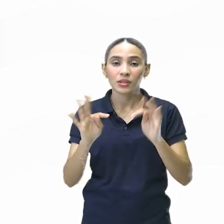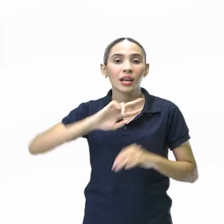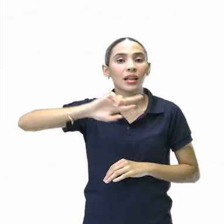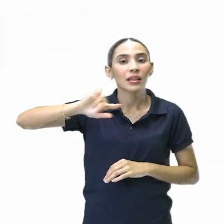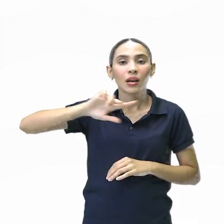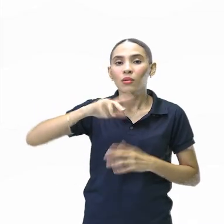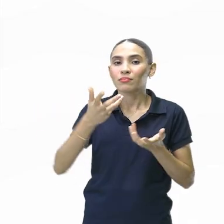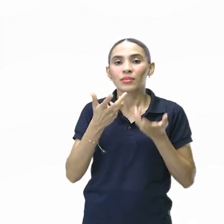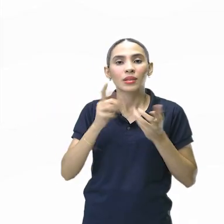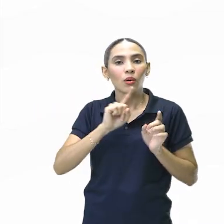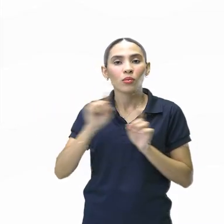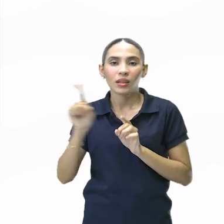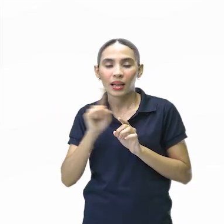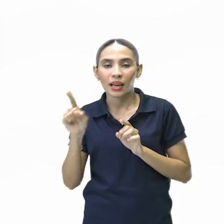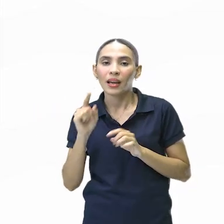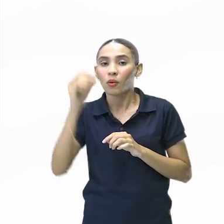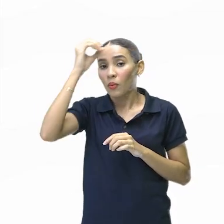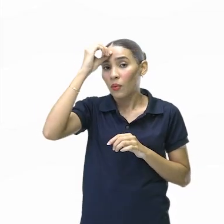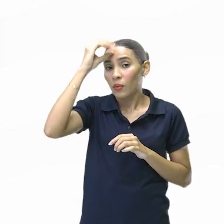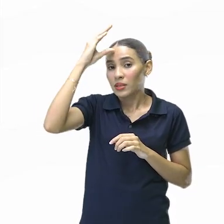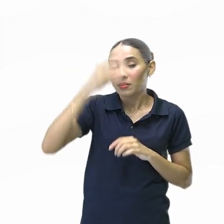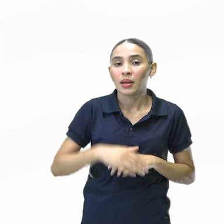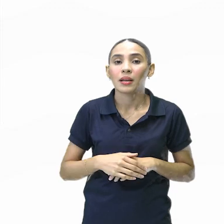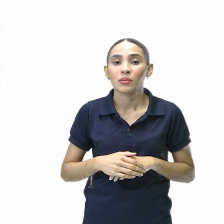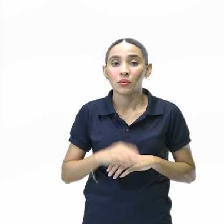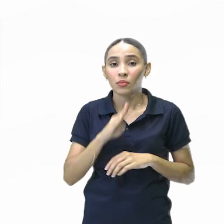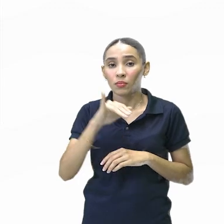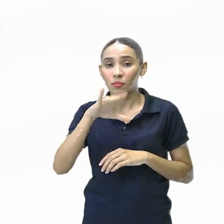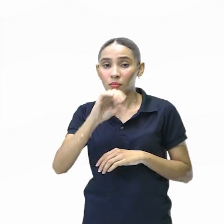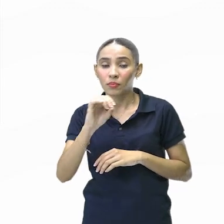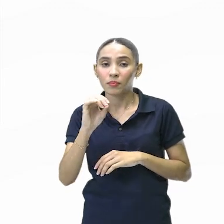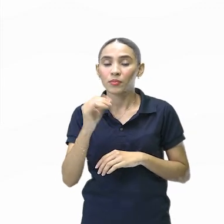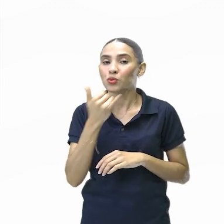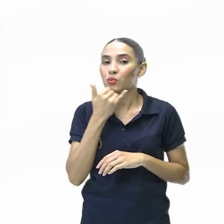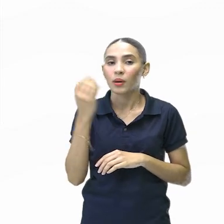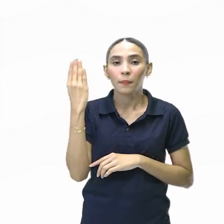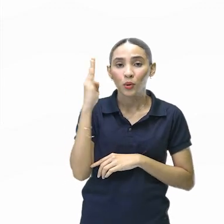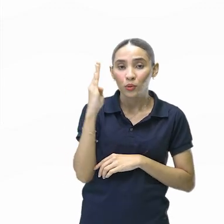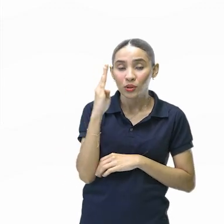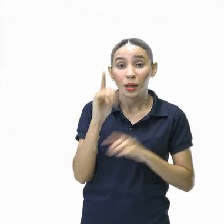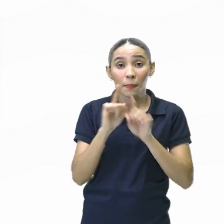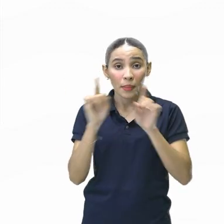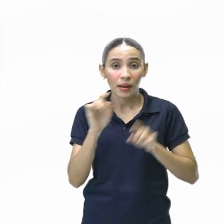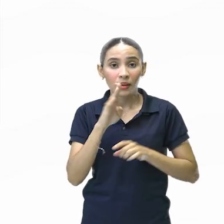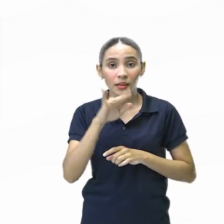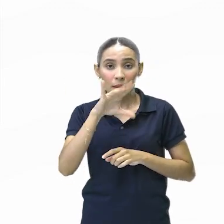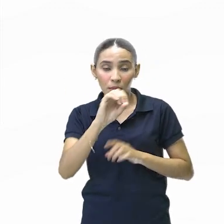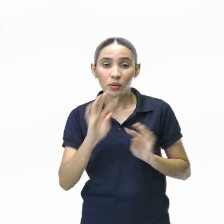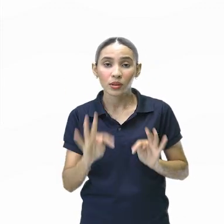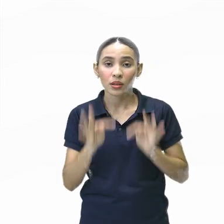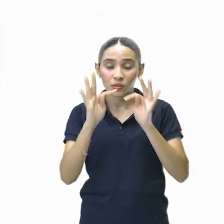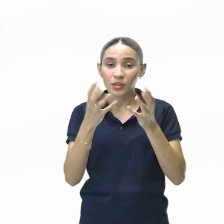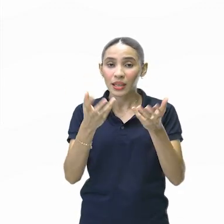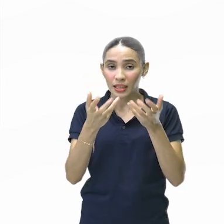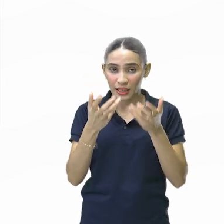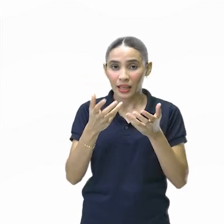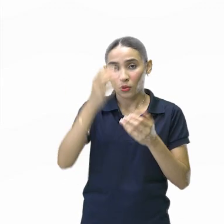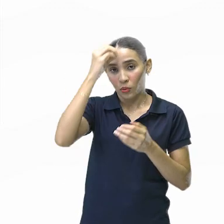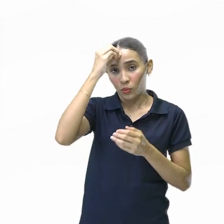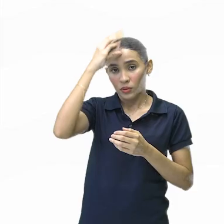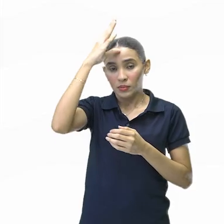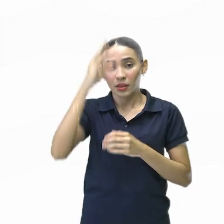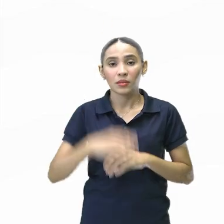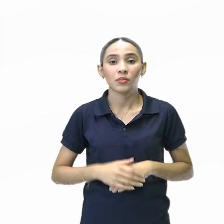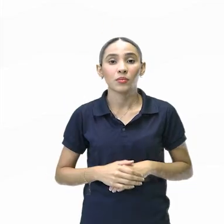não requer o conhecimento em biologia. Já a biotecnologia ela requer o